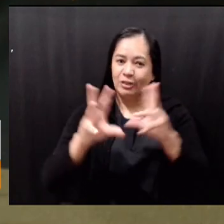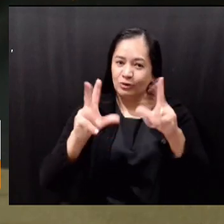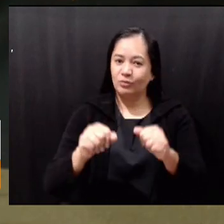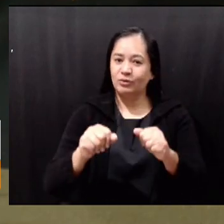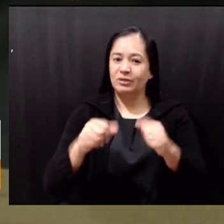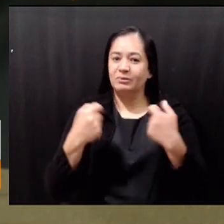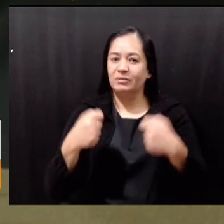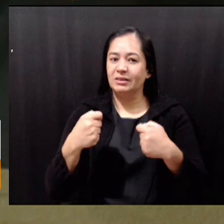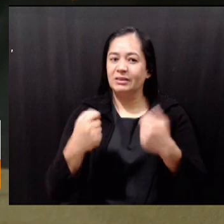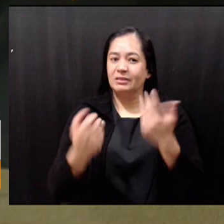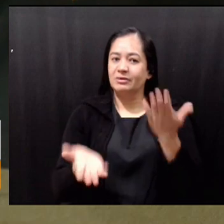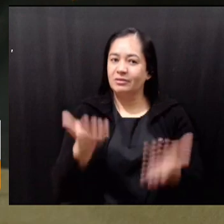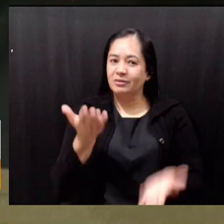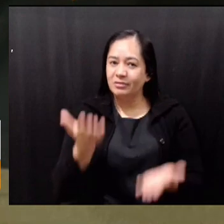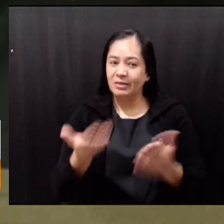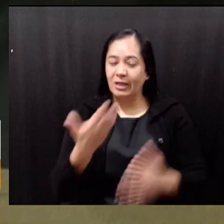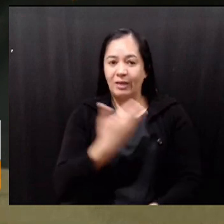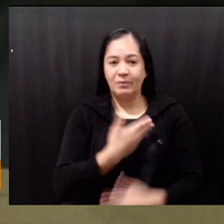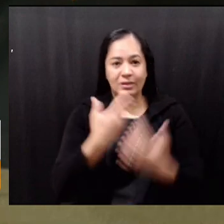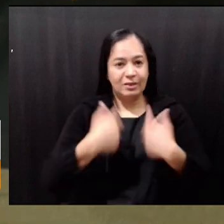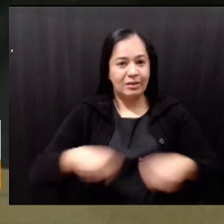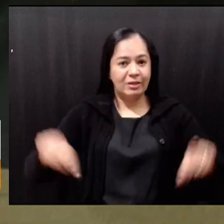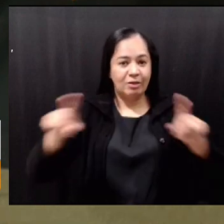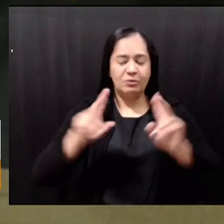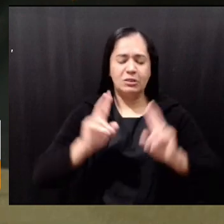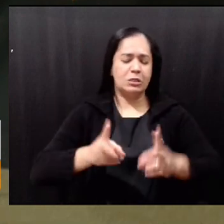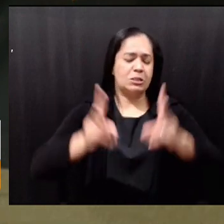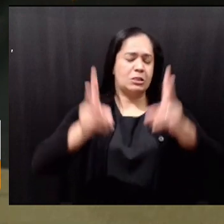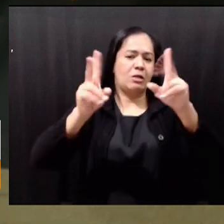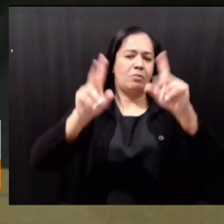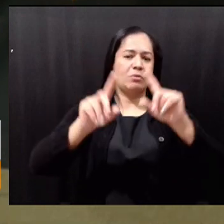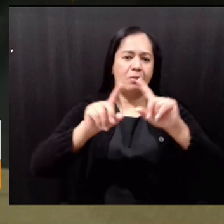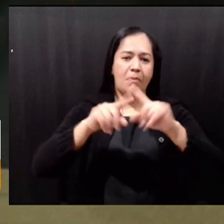amizade não precisa ser constante, mas ela precisa ser